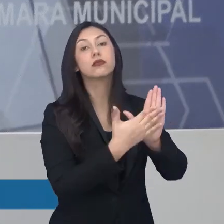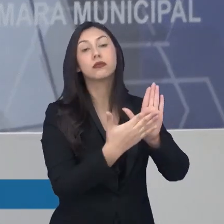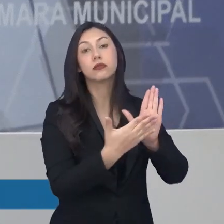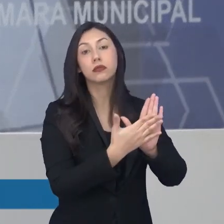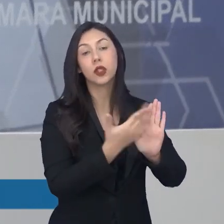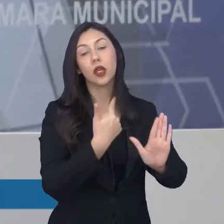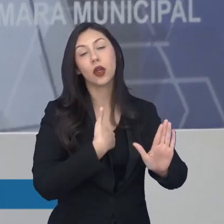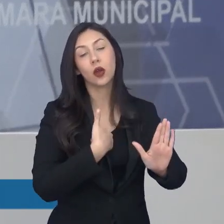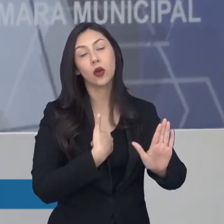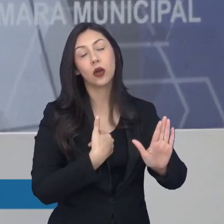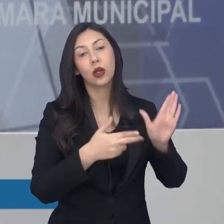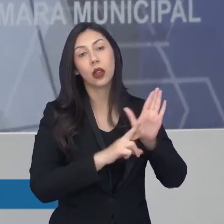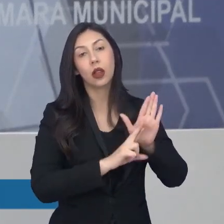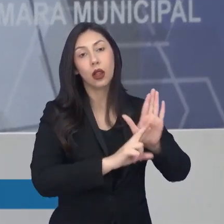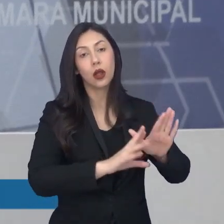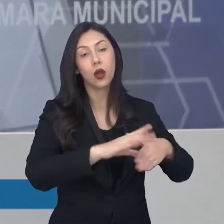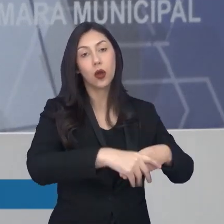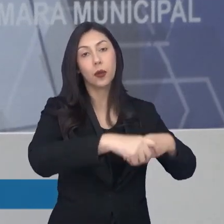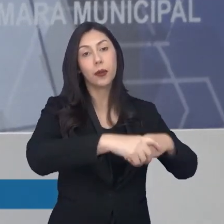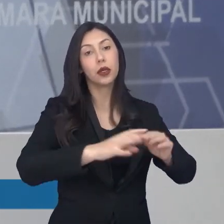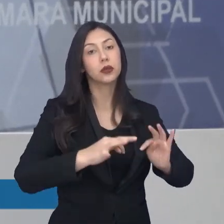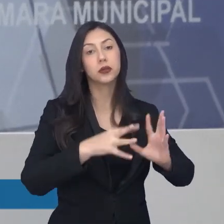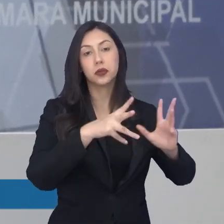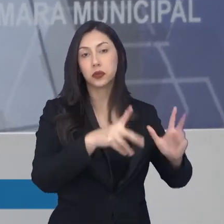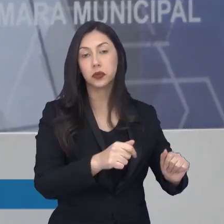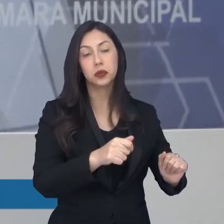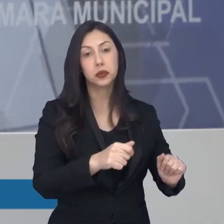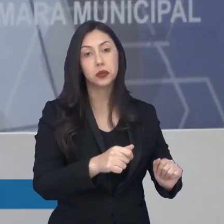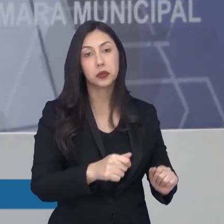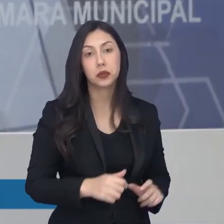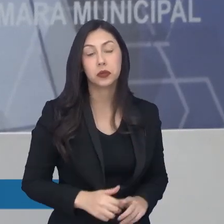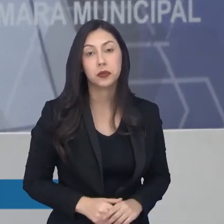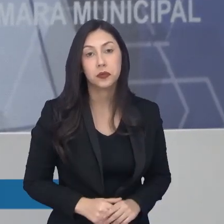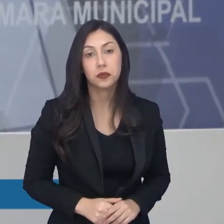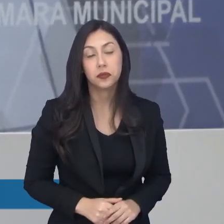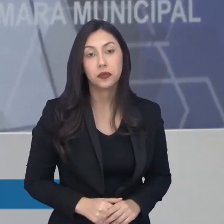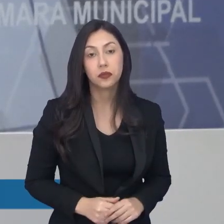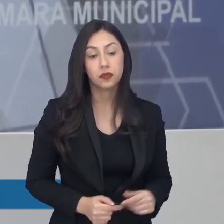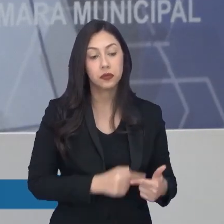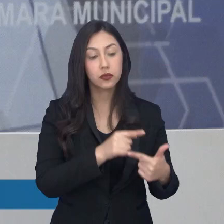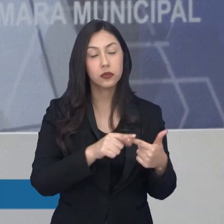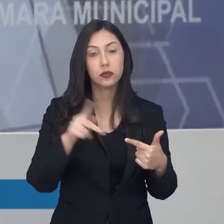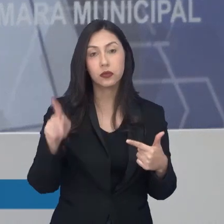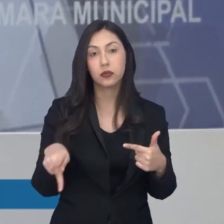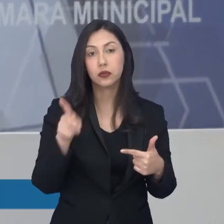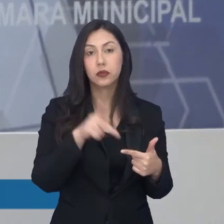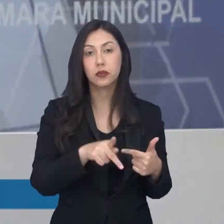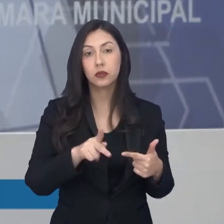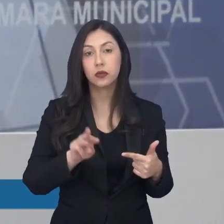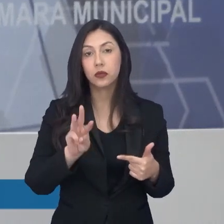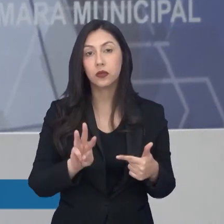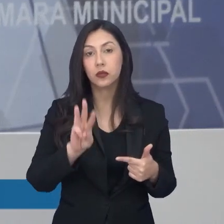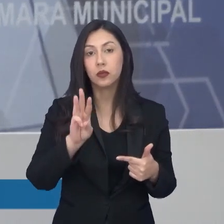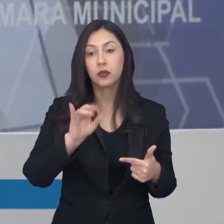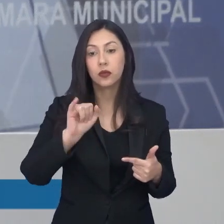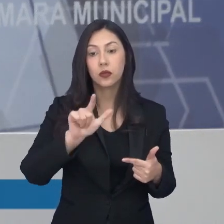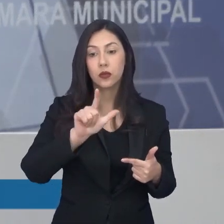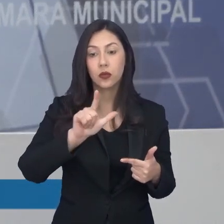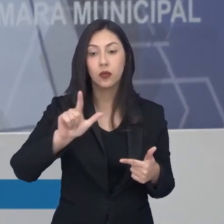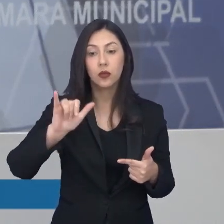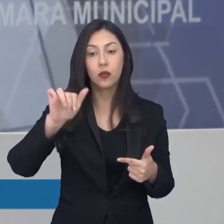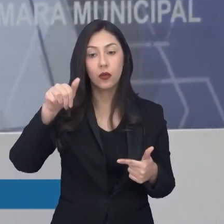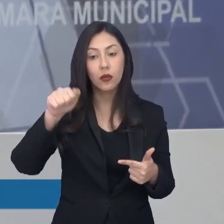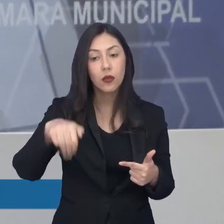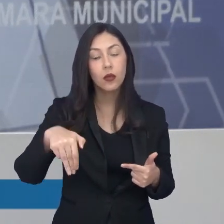qual cumprimento todos os vereadores presentes, excelentíssimo professor Dr. William de Souza Freitas, nesse